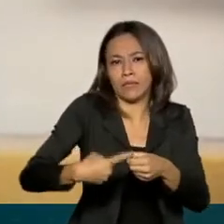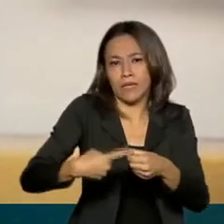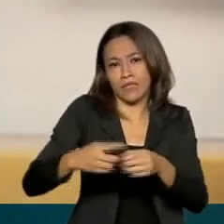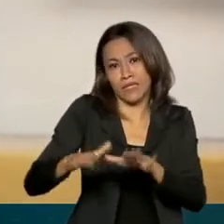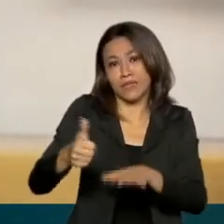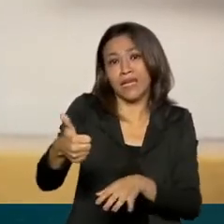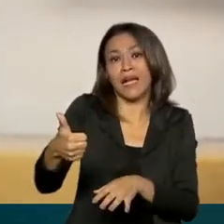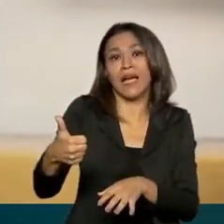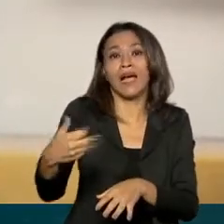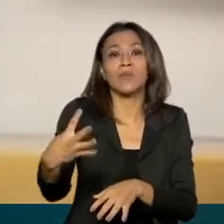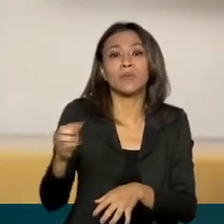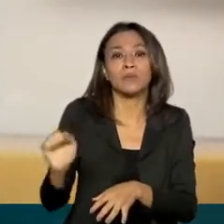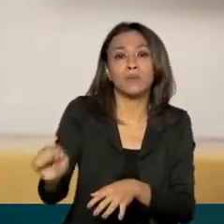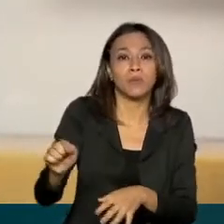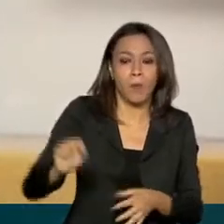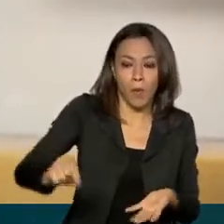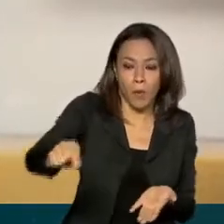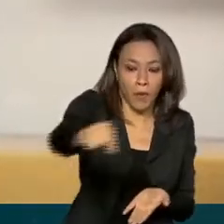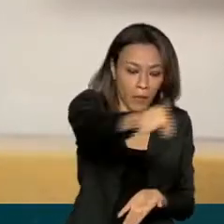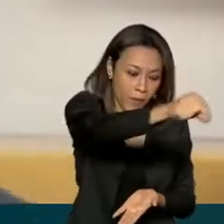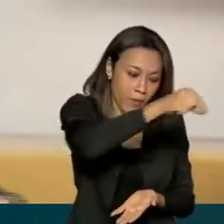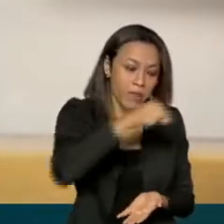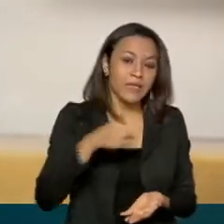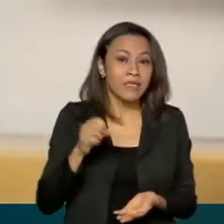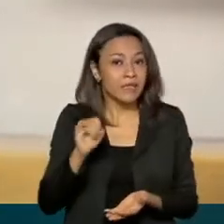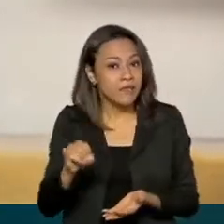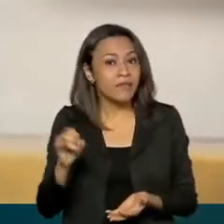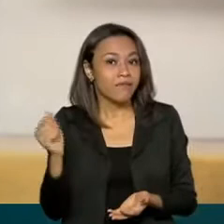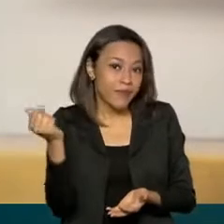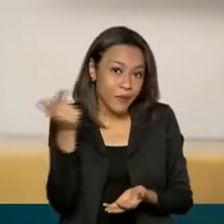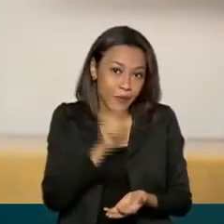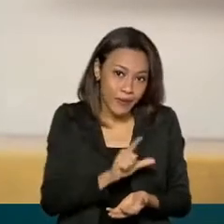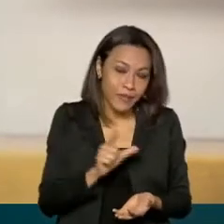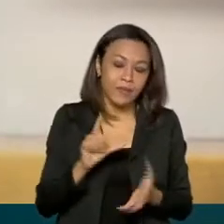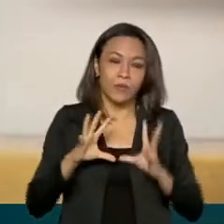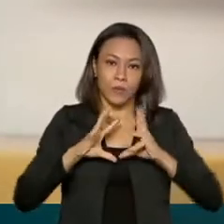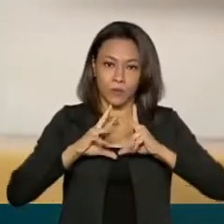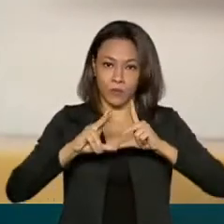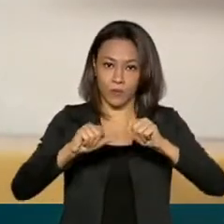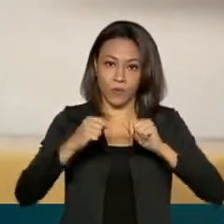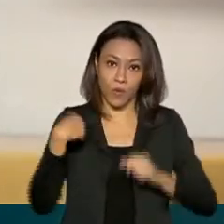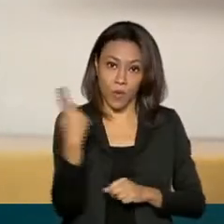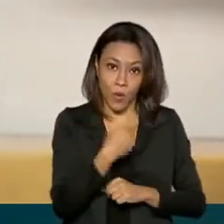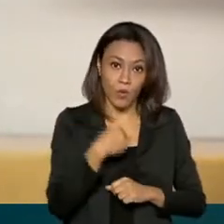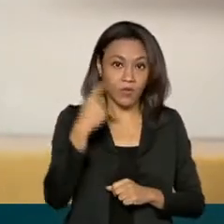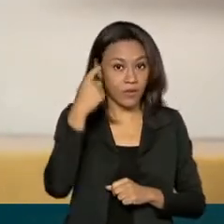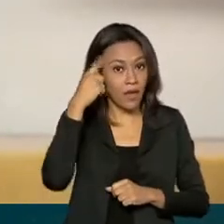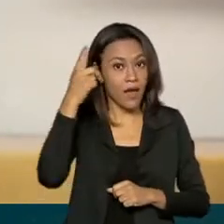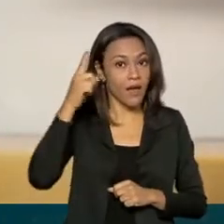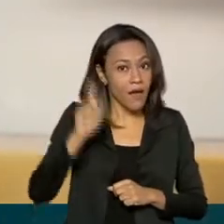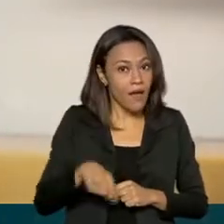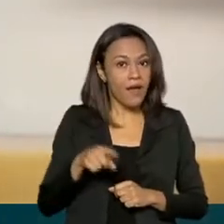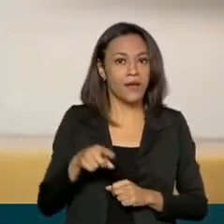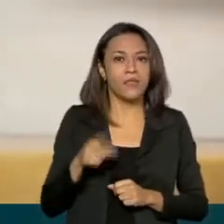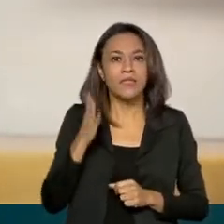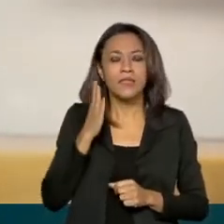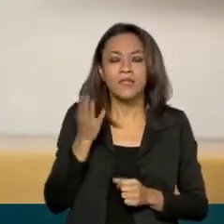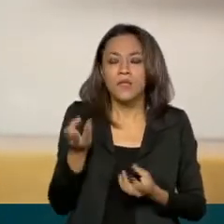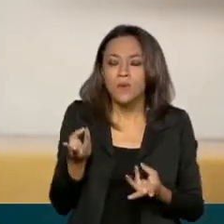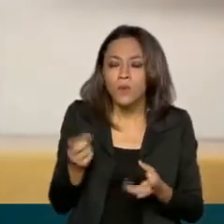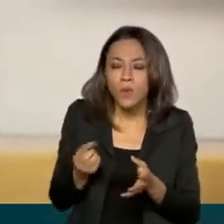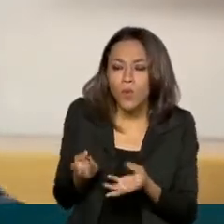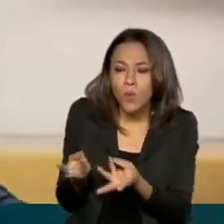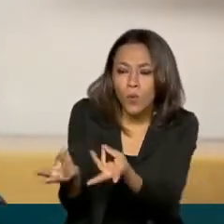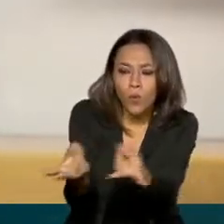mil localidades. Nós temos que saber também se vai caber tudo, mas a nossa ideia é maximizar essa quantidade de localidades a serem